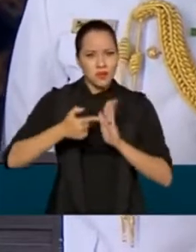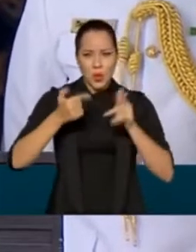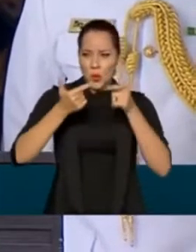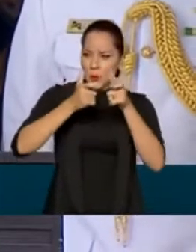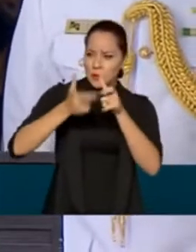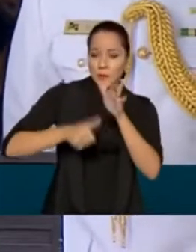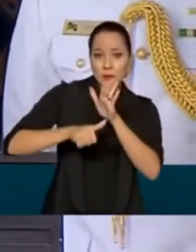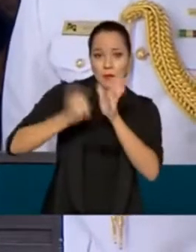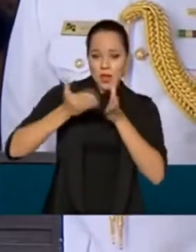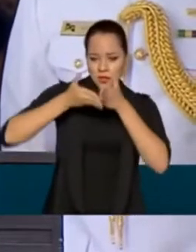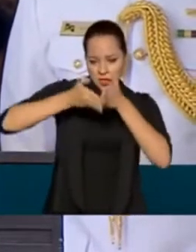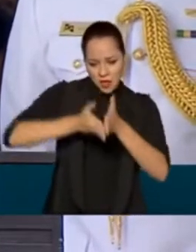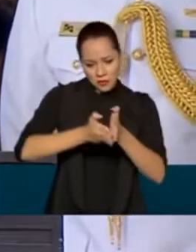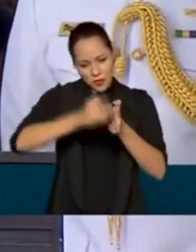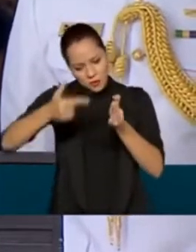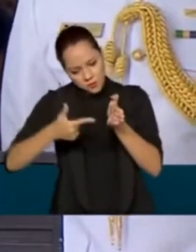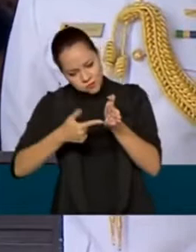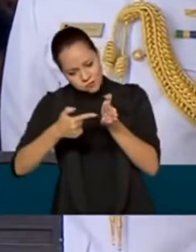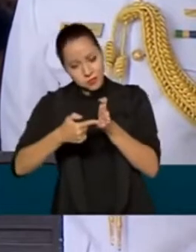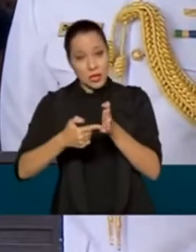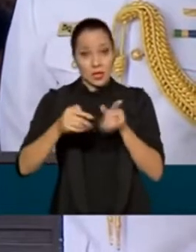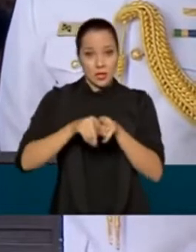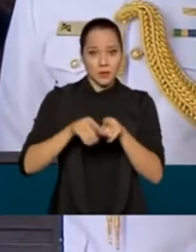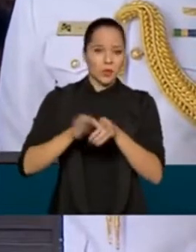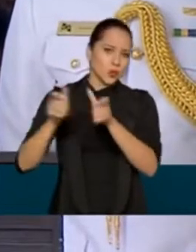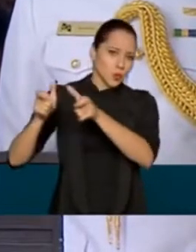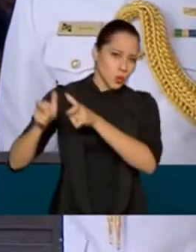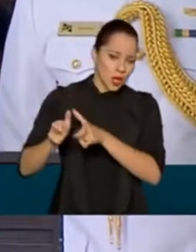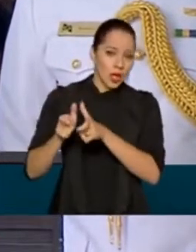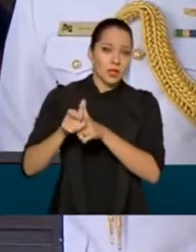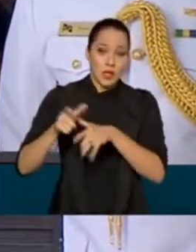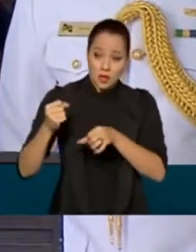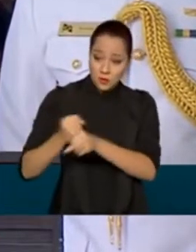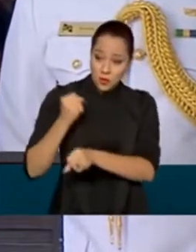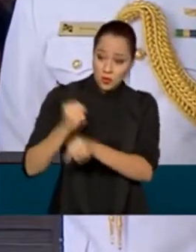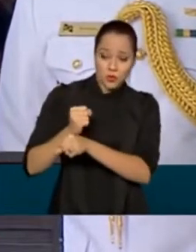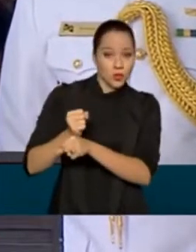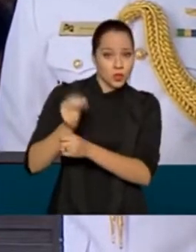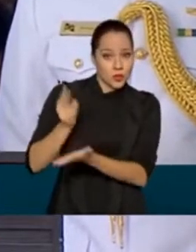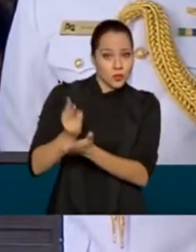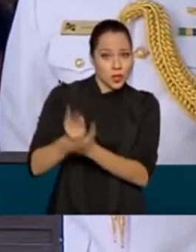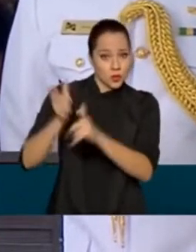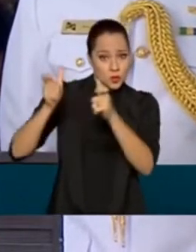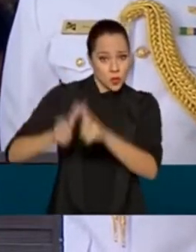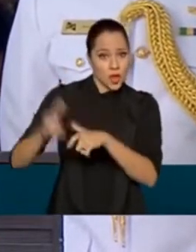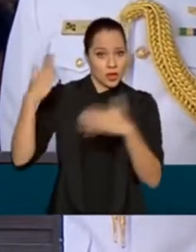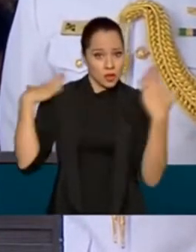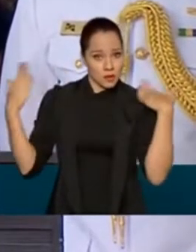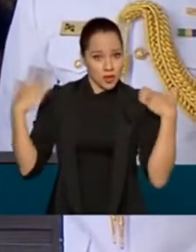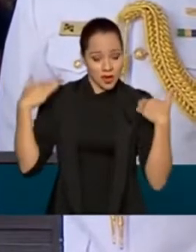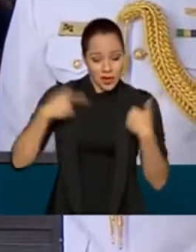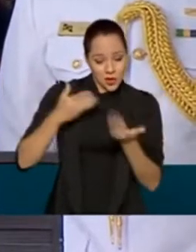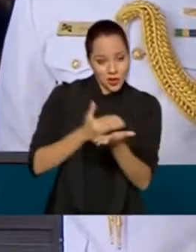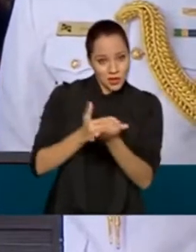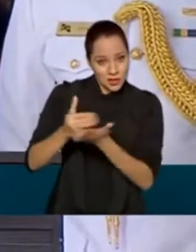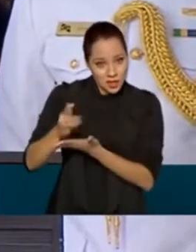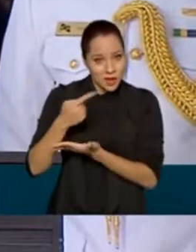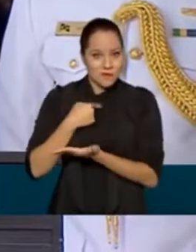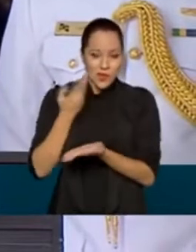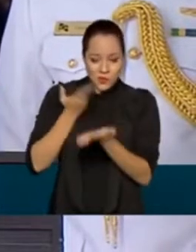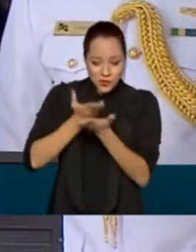navios, as fragatas Independência e União, construídas no mesmo arsenal de Marinha onde iniciei meus